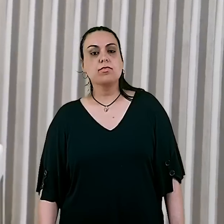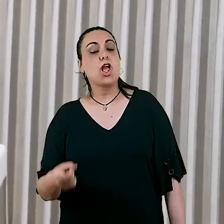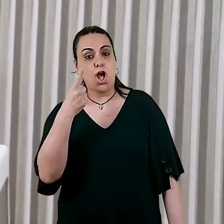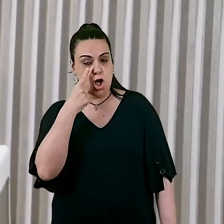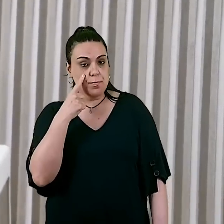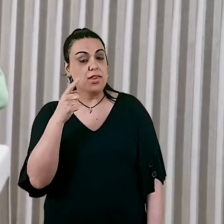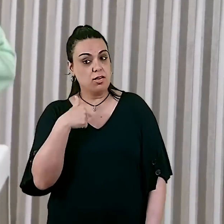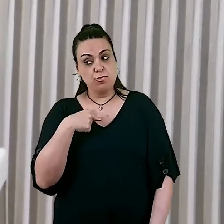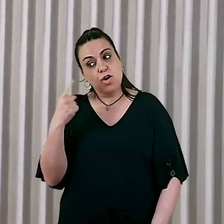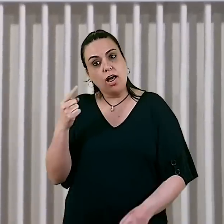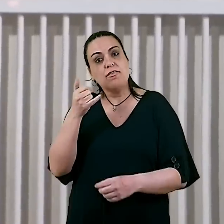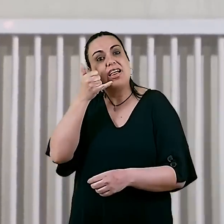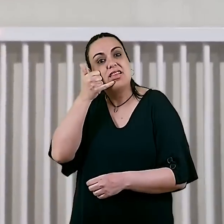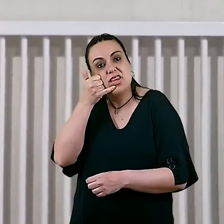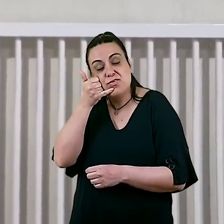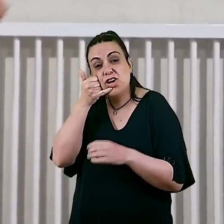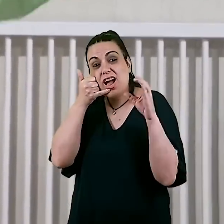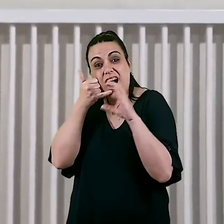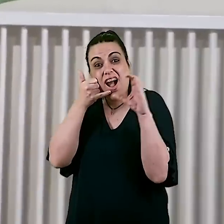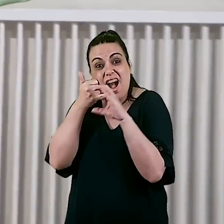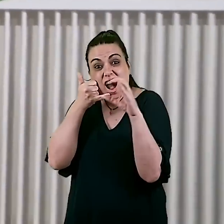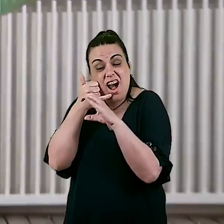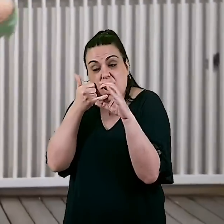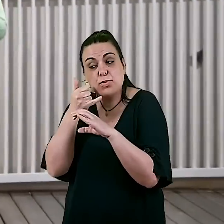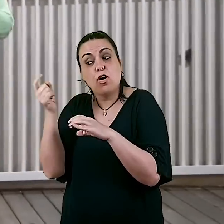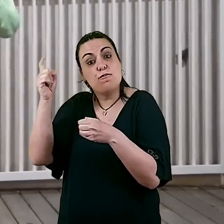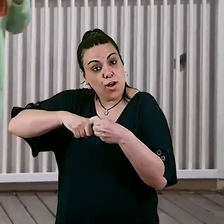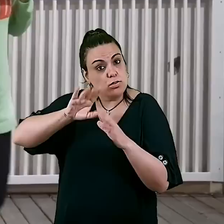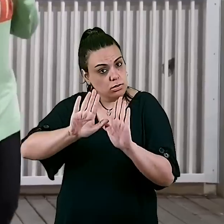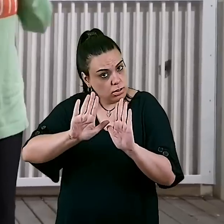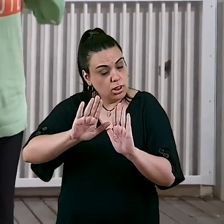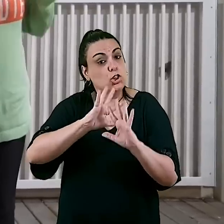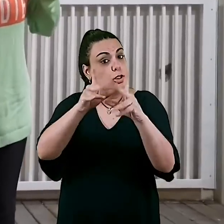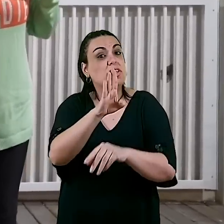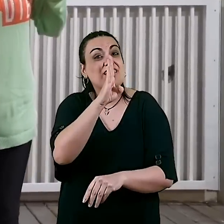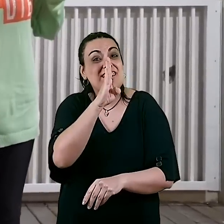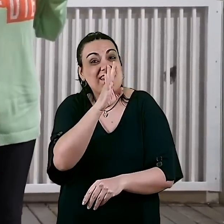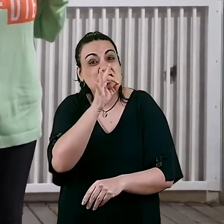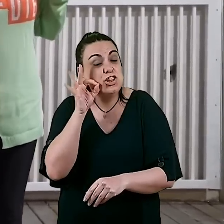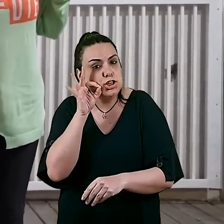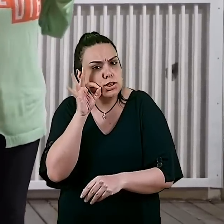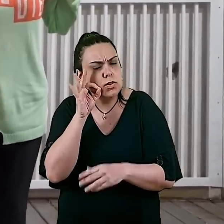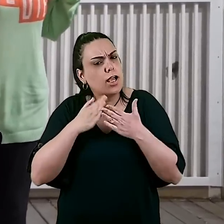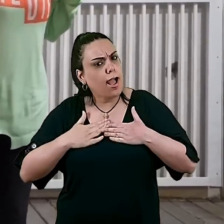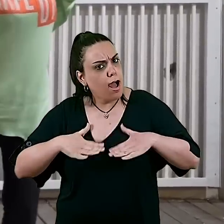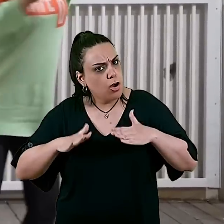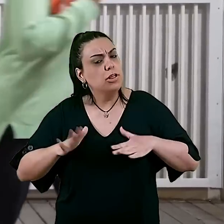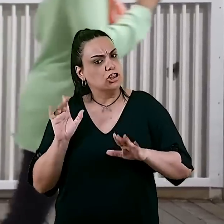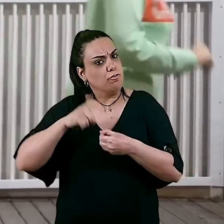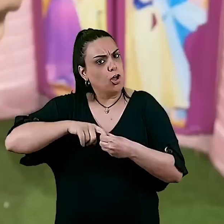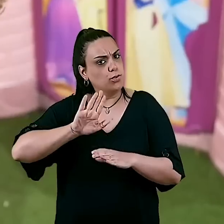Olha só, gente, vou só atender o telefone que tá tocando aqui rapidinho, que no corredor já volto. Todo mundo quietinho, bem calminho, que